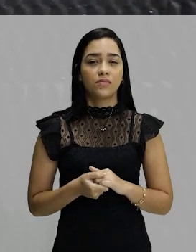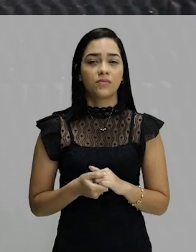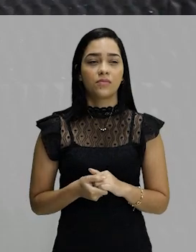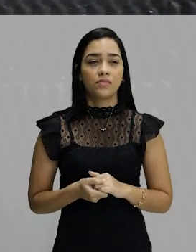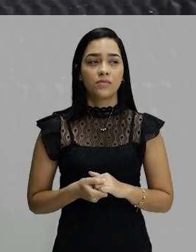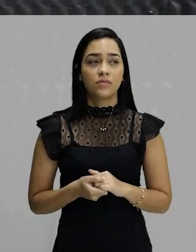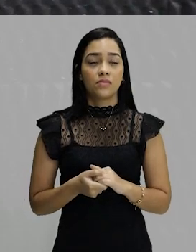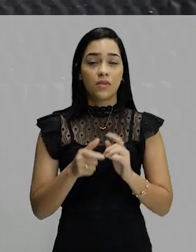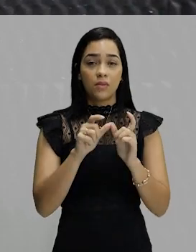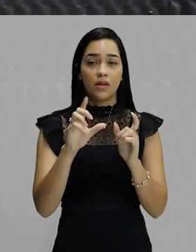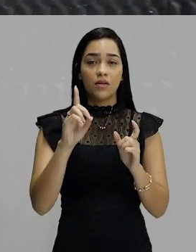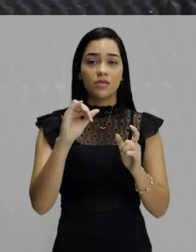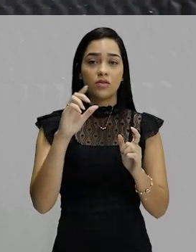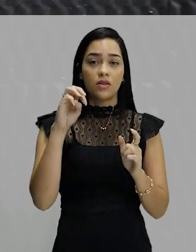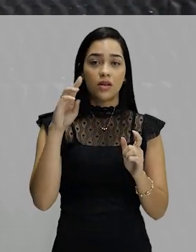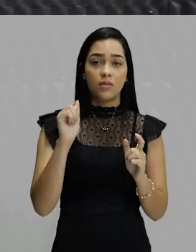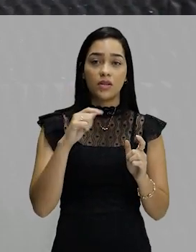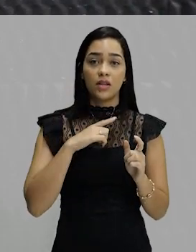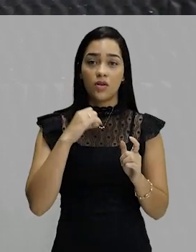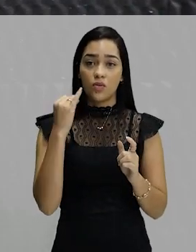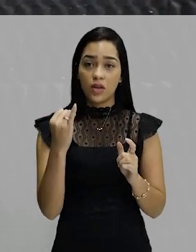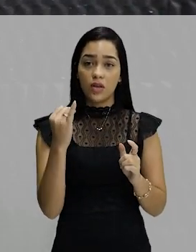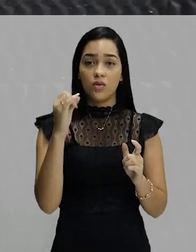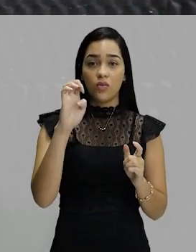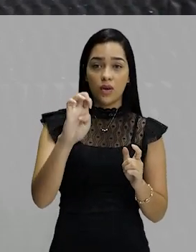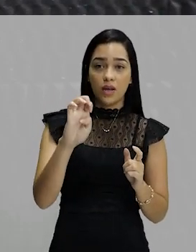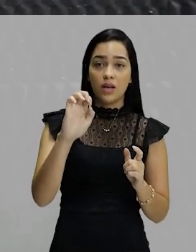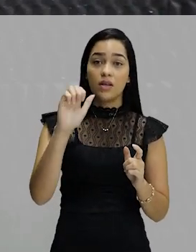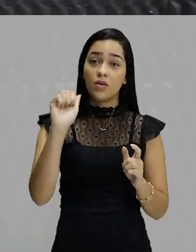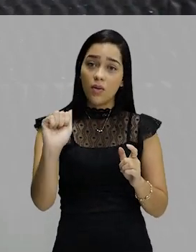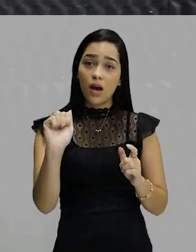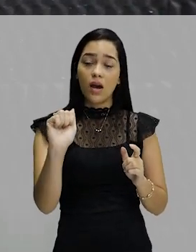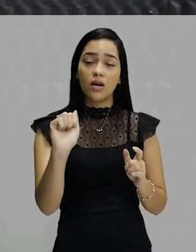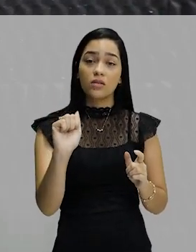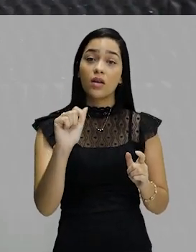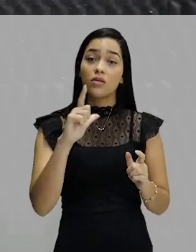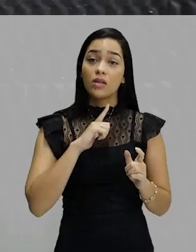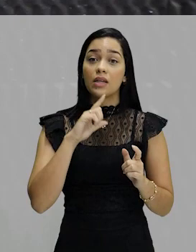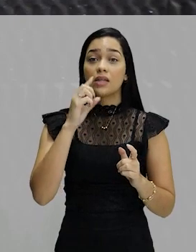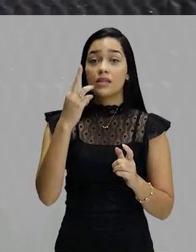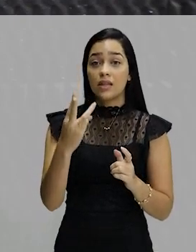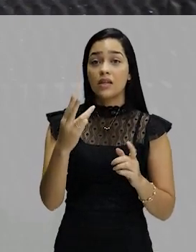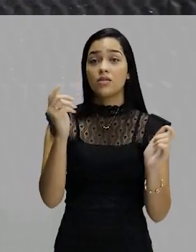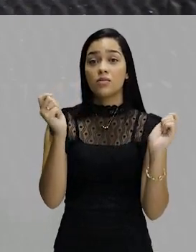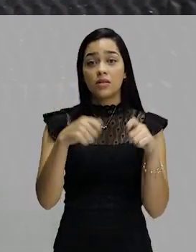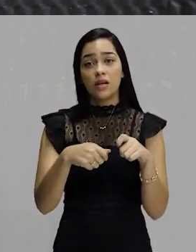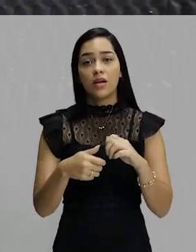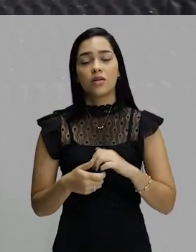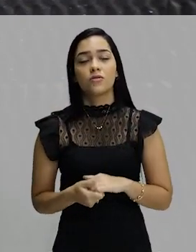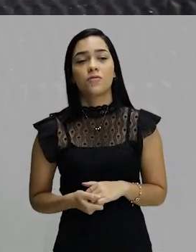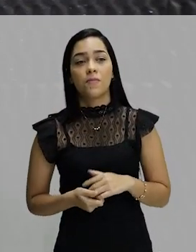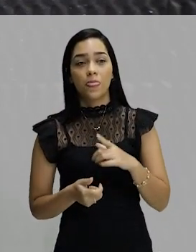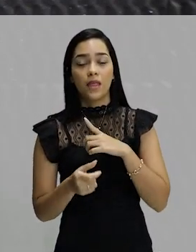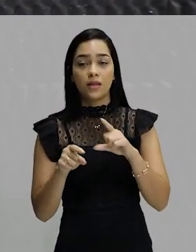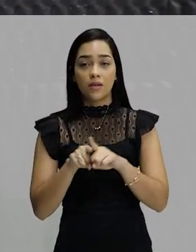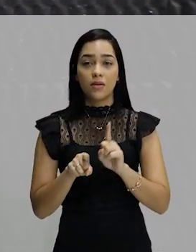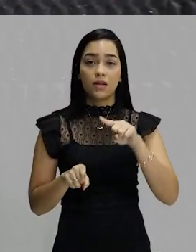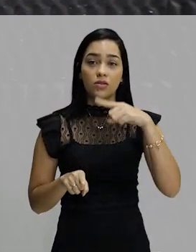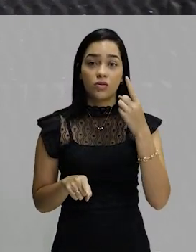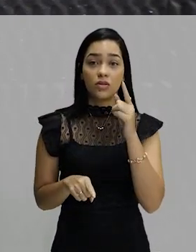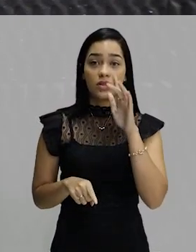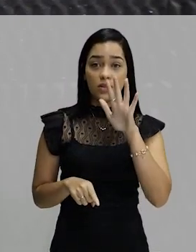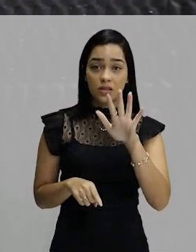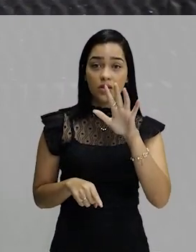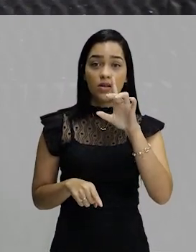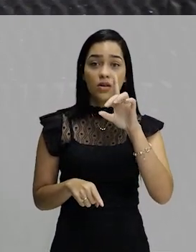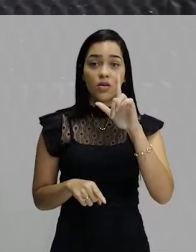Na palavra dilema tem o I, tem o E e tem o A. Então eu tenho 3 maneiras. E aqui eu tenho as outras